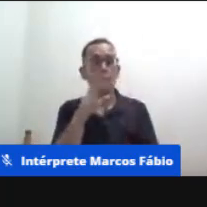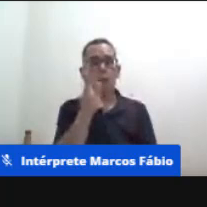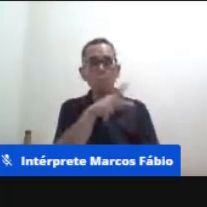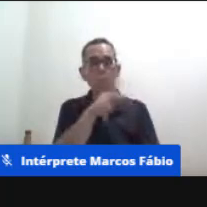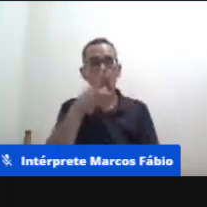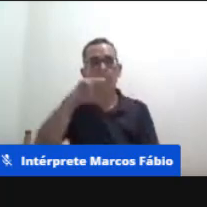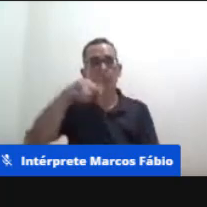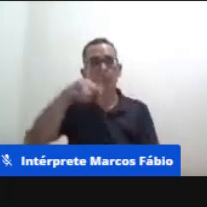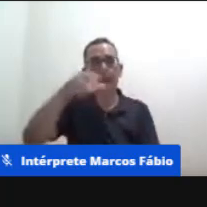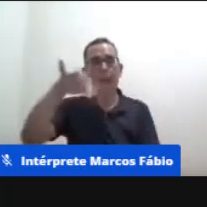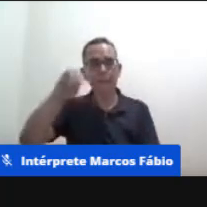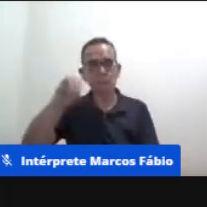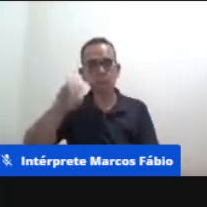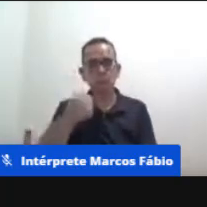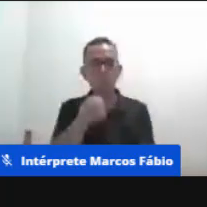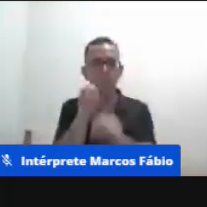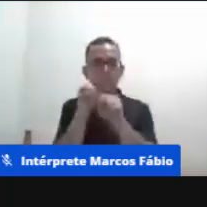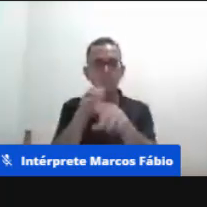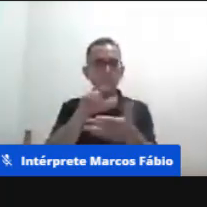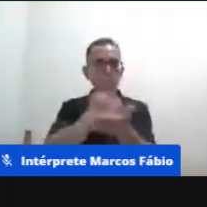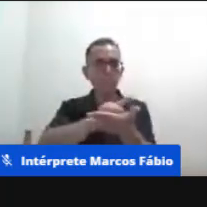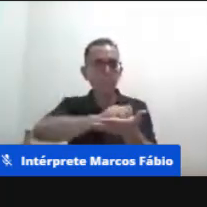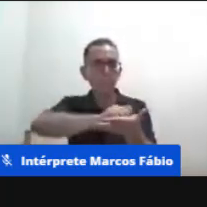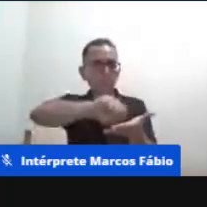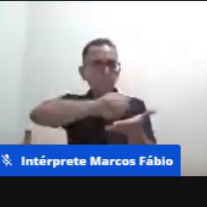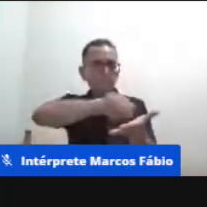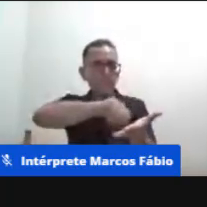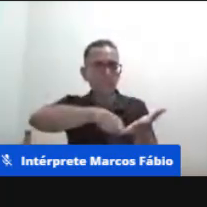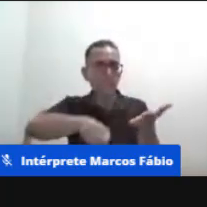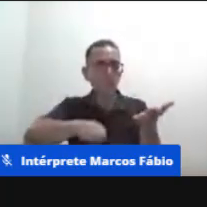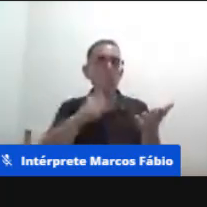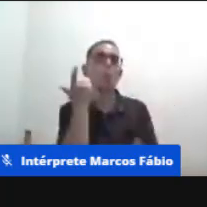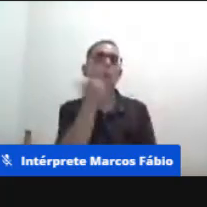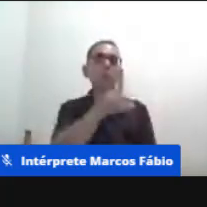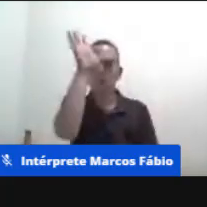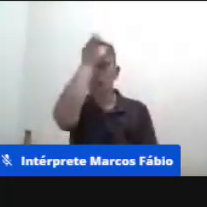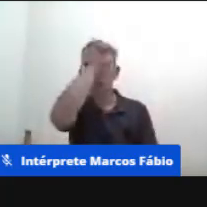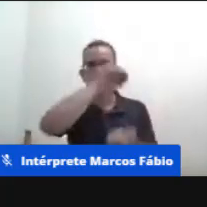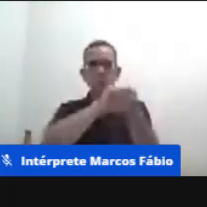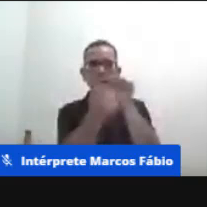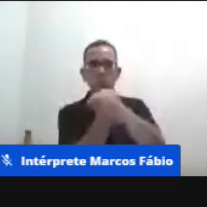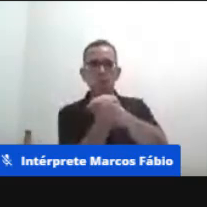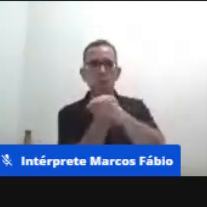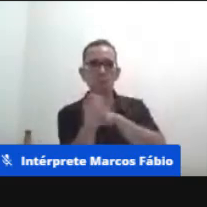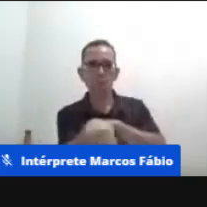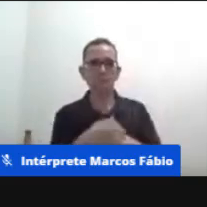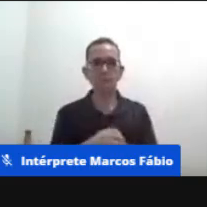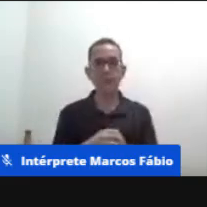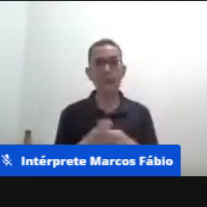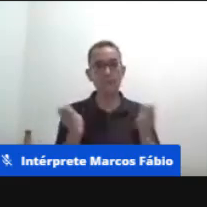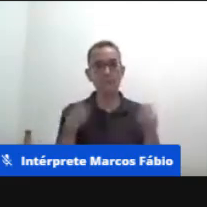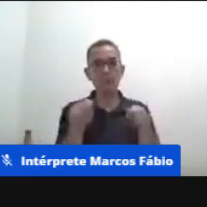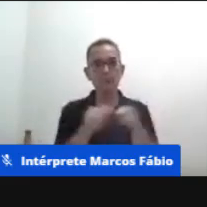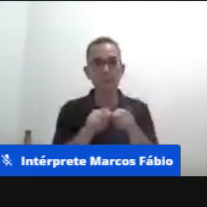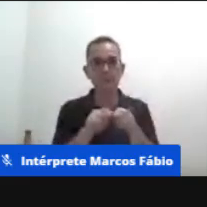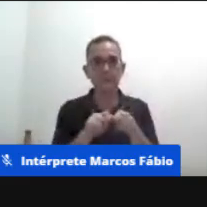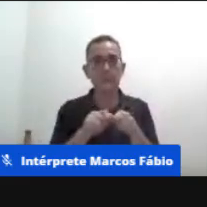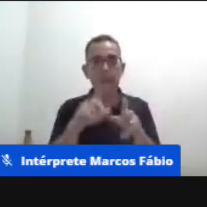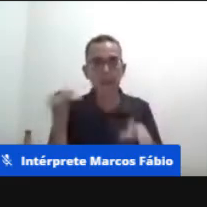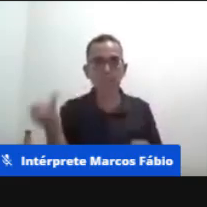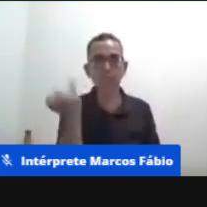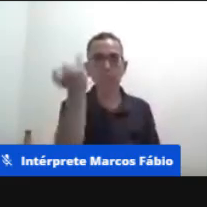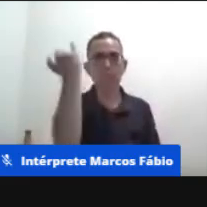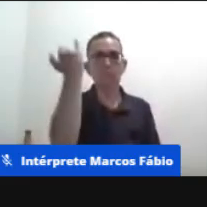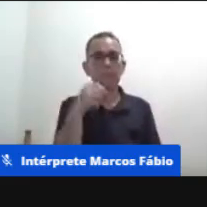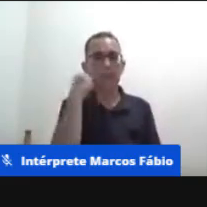o ensino através do papel não proporciona esse aprendizado significativo. E aí se faz realmente importância